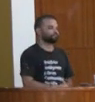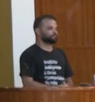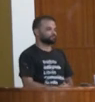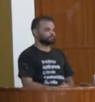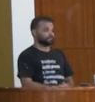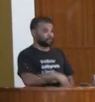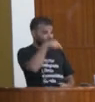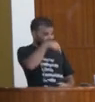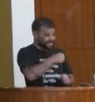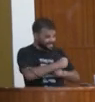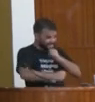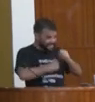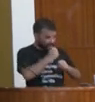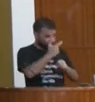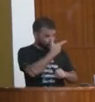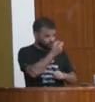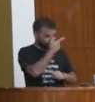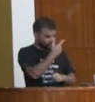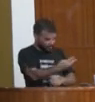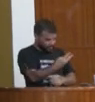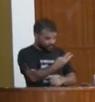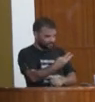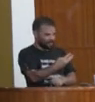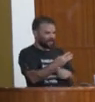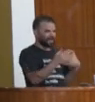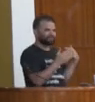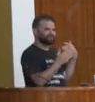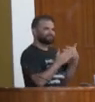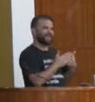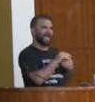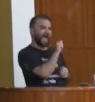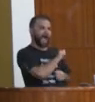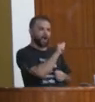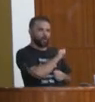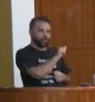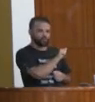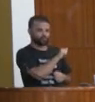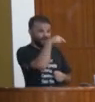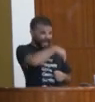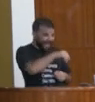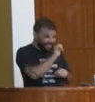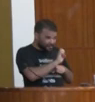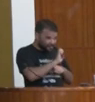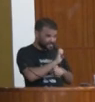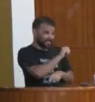gente já fiscalizou até agosto, só no estado do Rio de Janeiro,